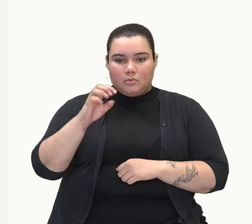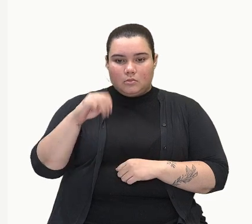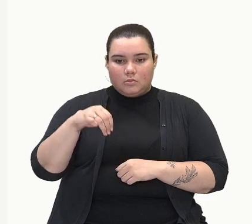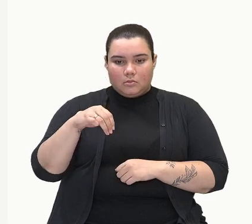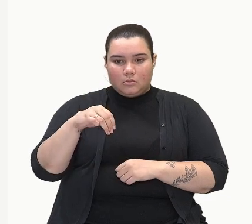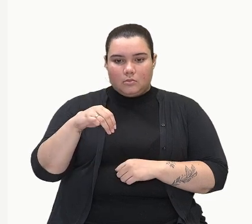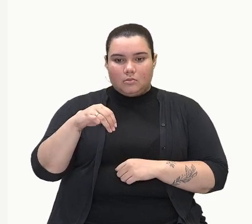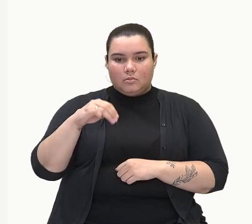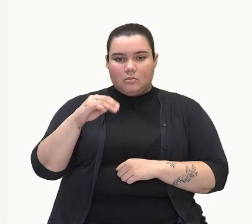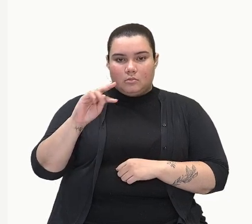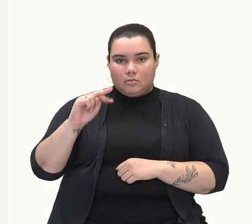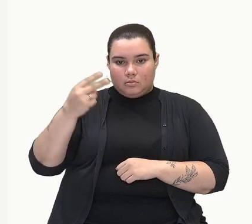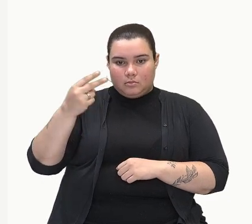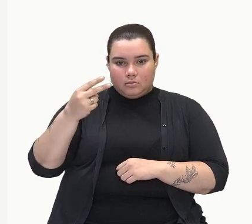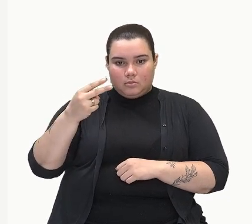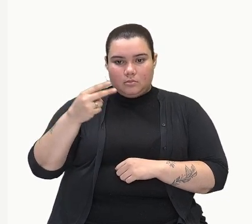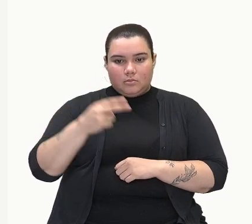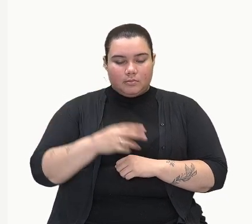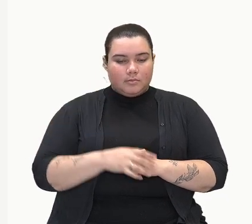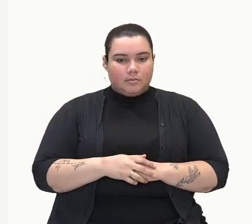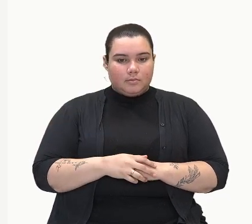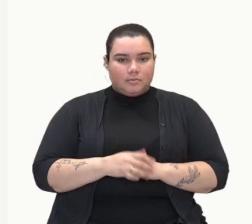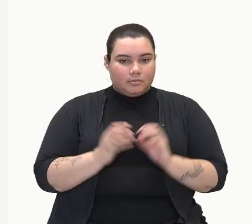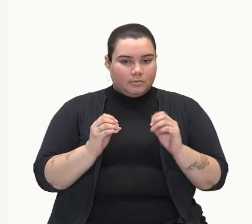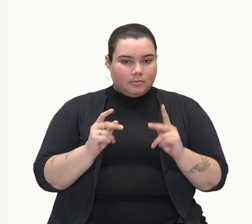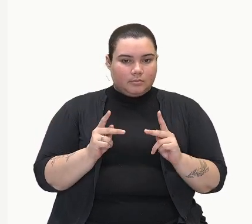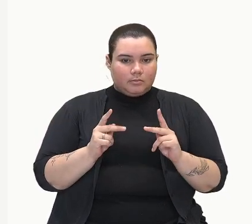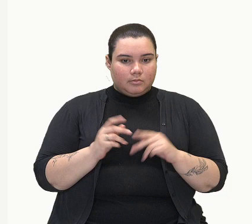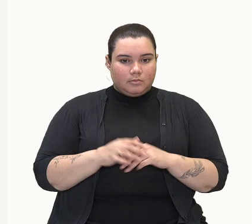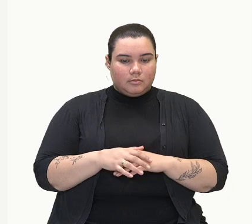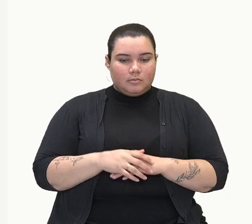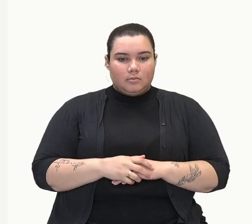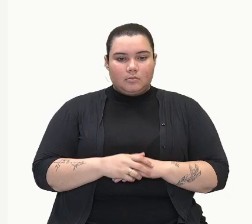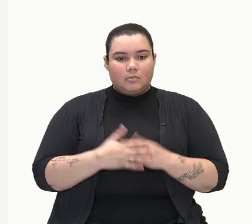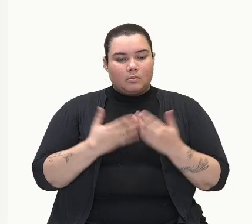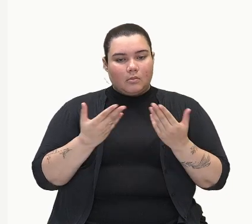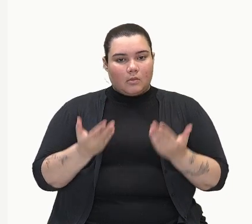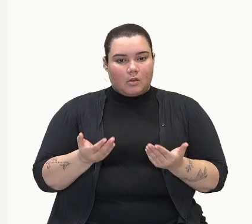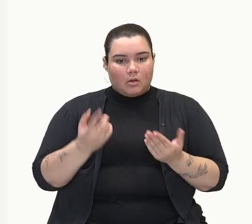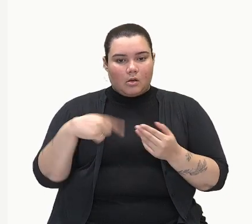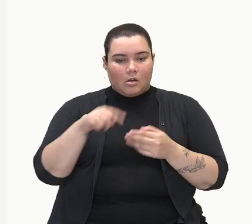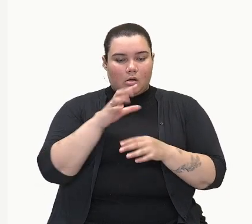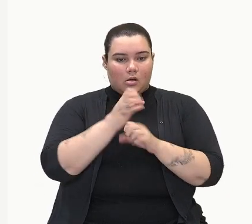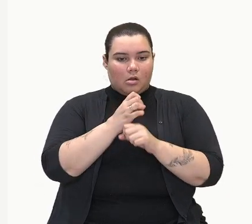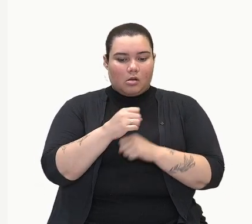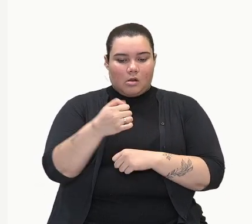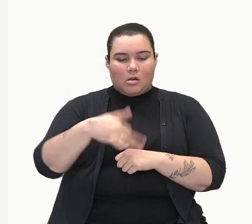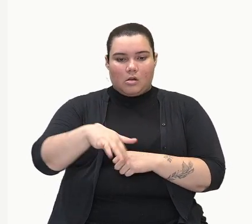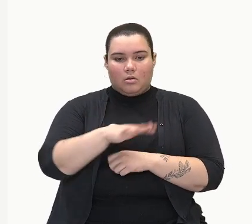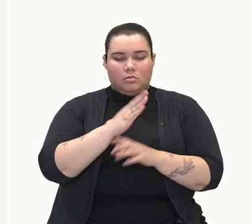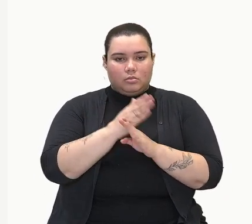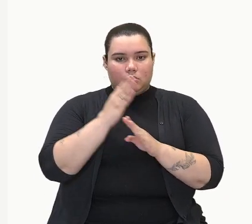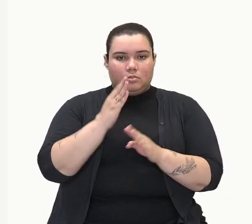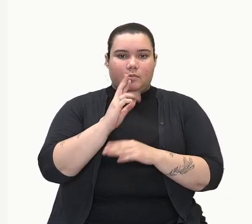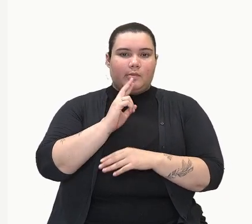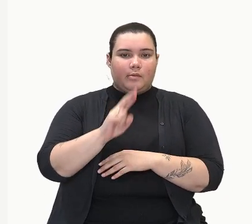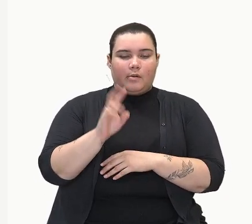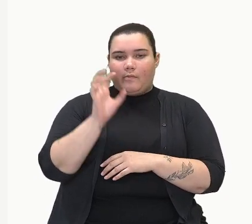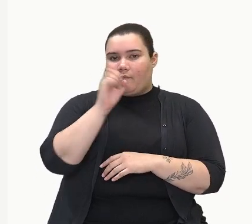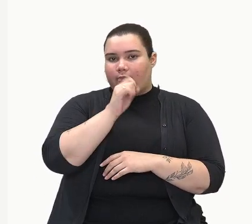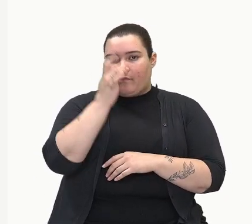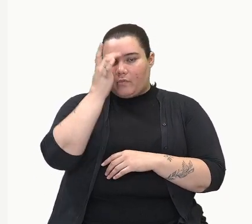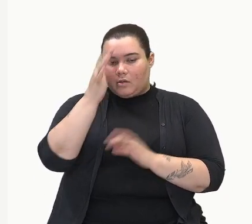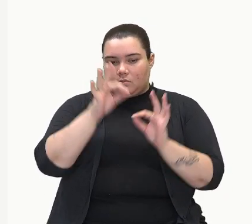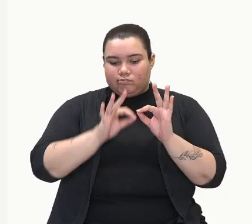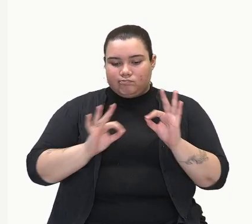quilômetros quadrados, tá? Então, calculamos aí também a área dessa pista, que tem